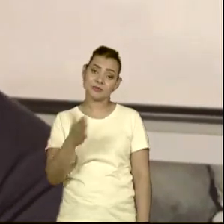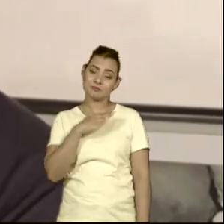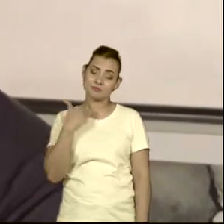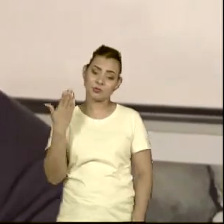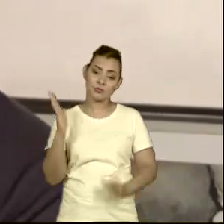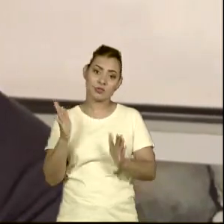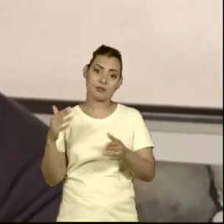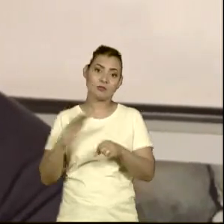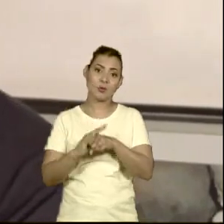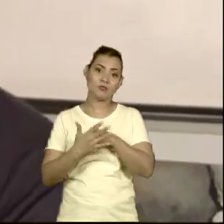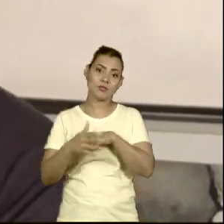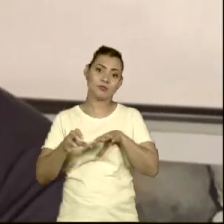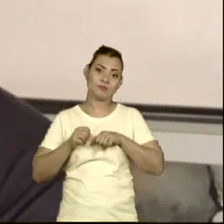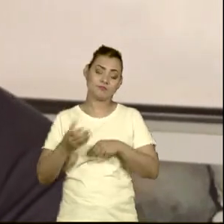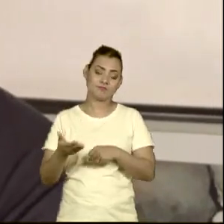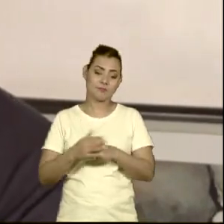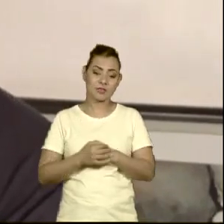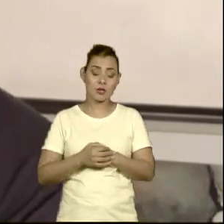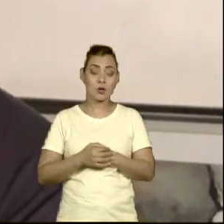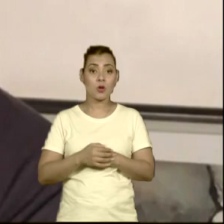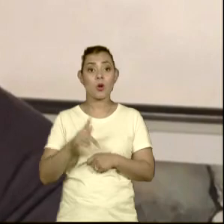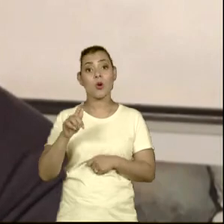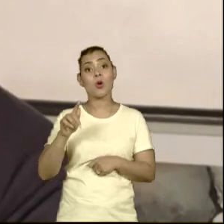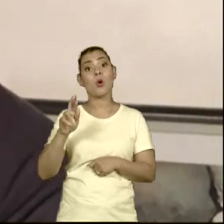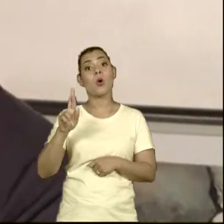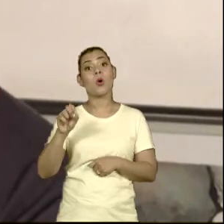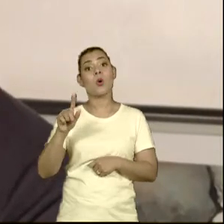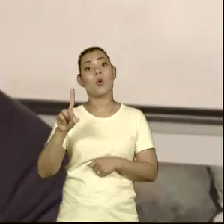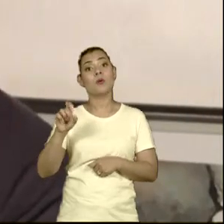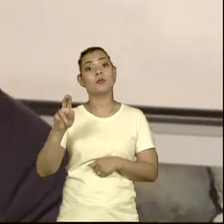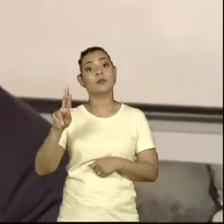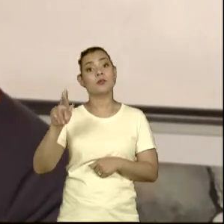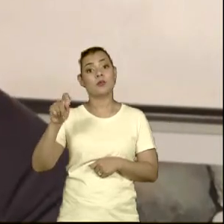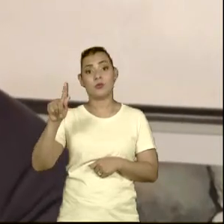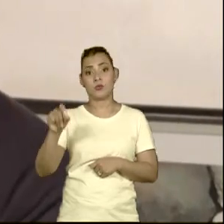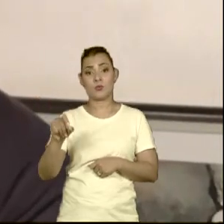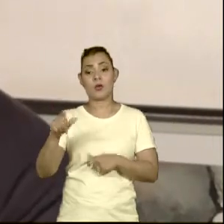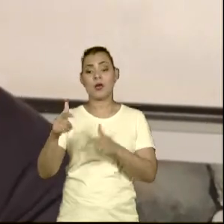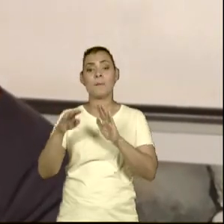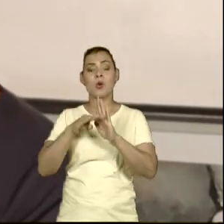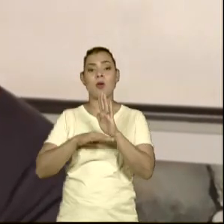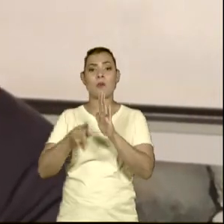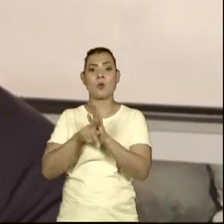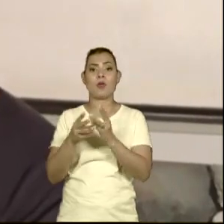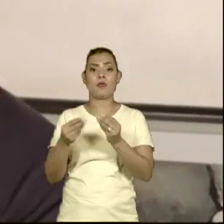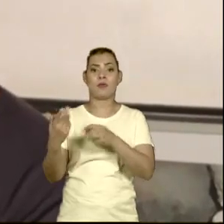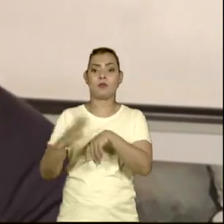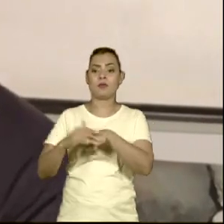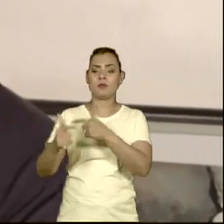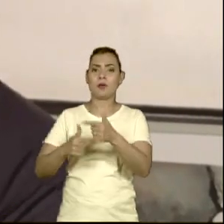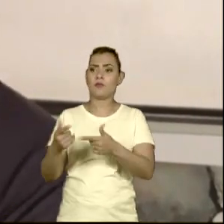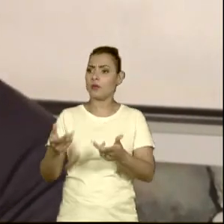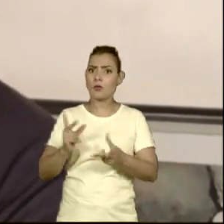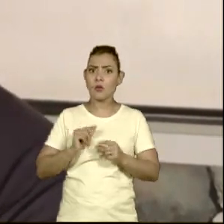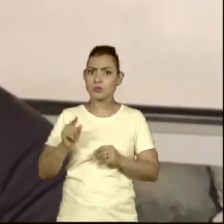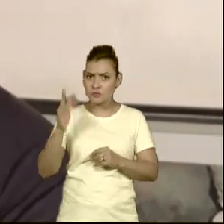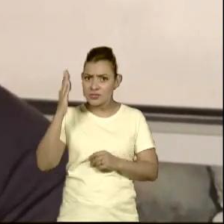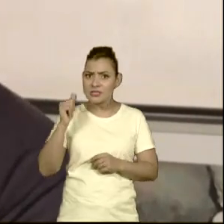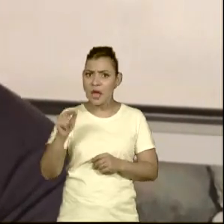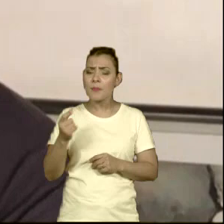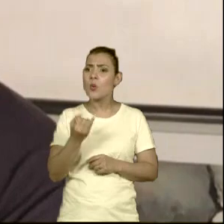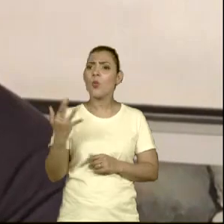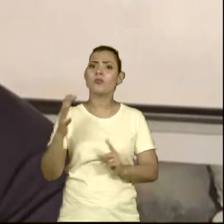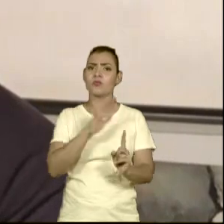partiu agora com Covid, o Rodrigo apresentava um programa de variedade na TV Cultura e ele parou do meu lado e falou, Fernando, você tem noção